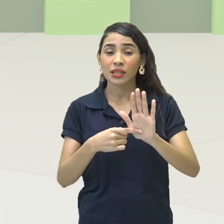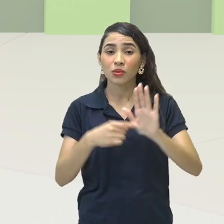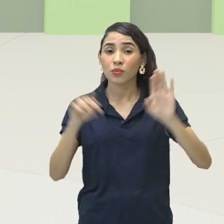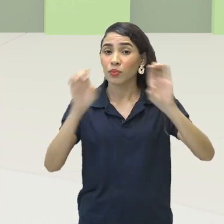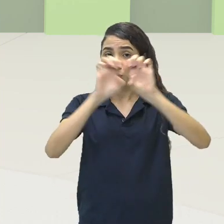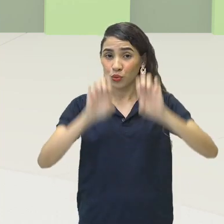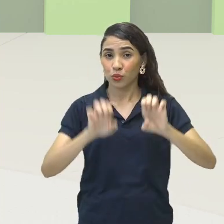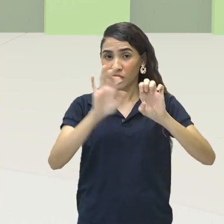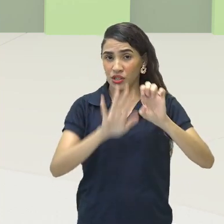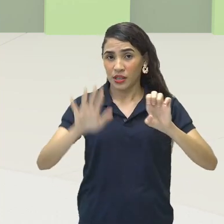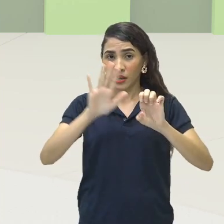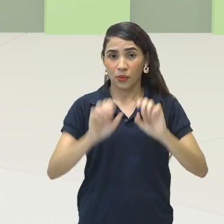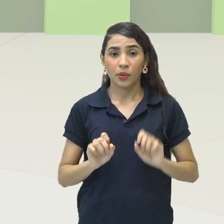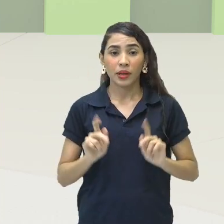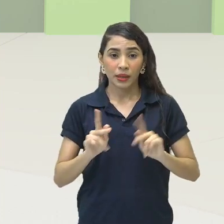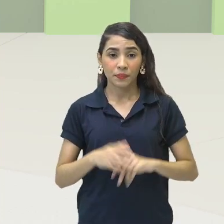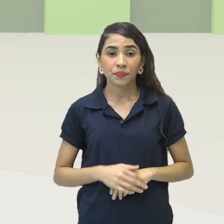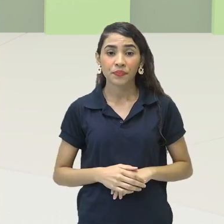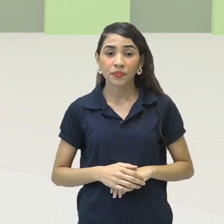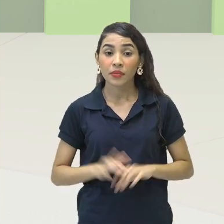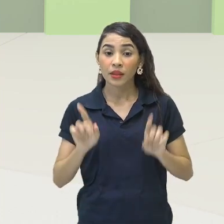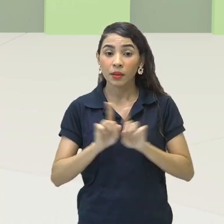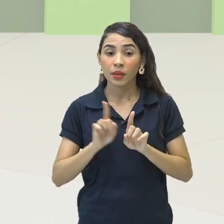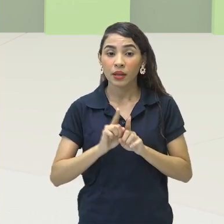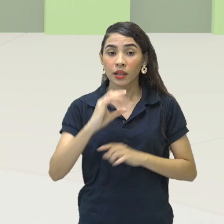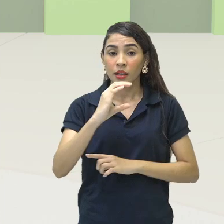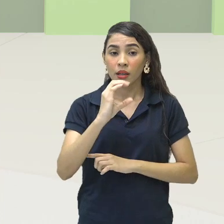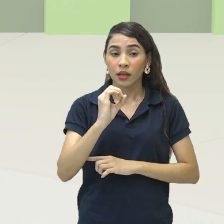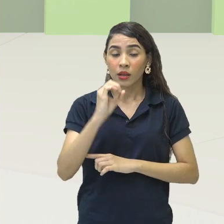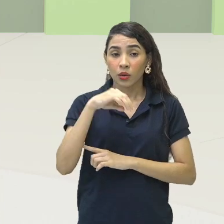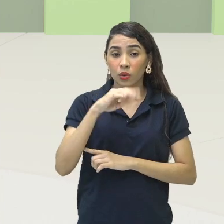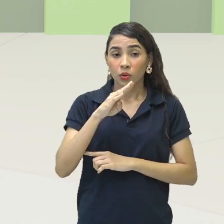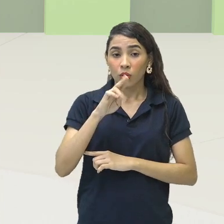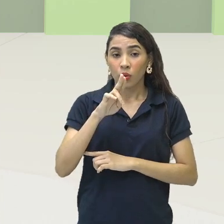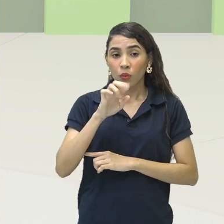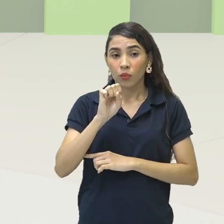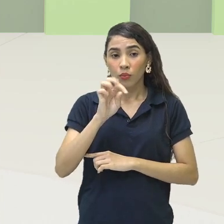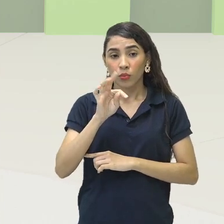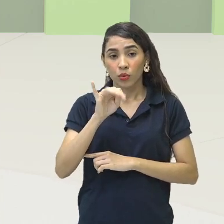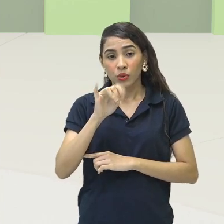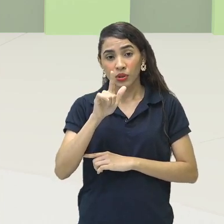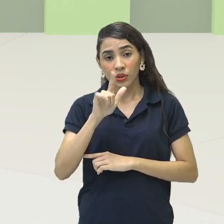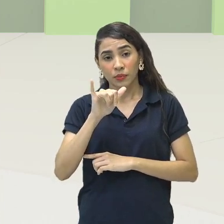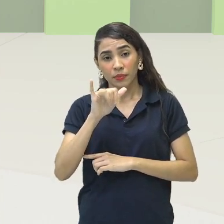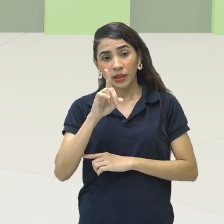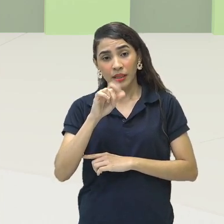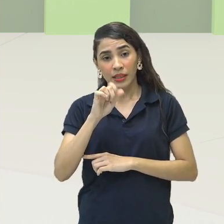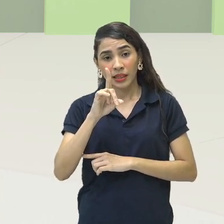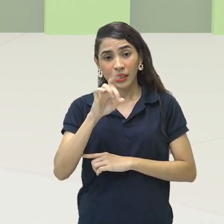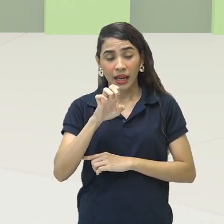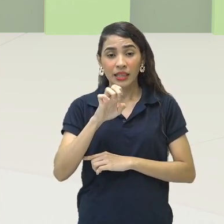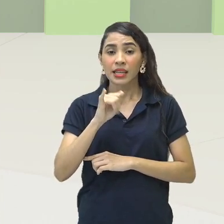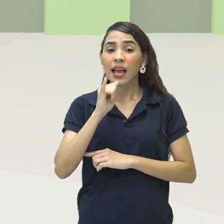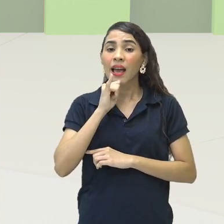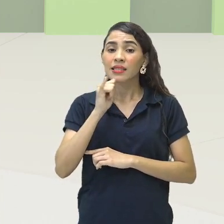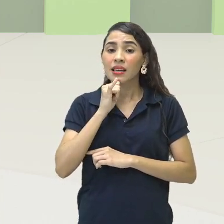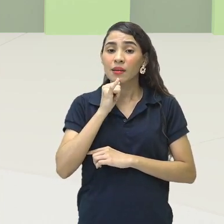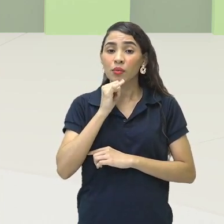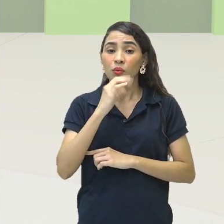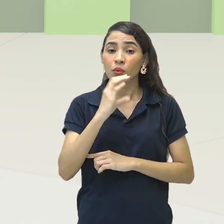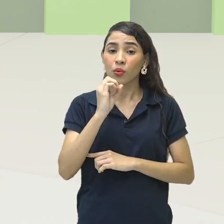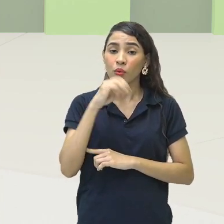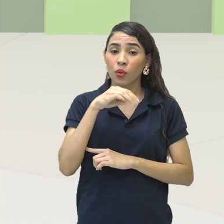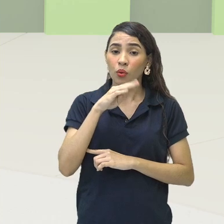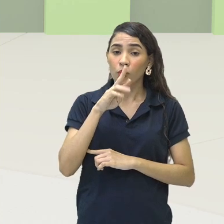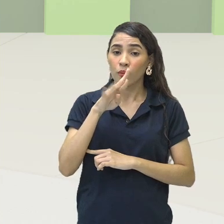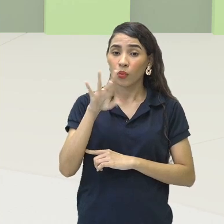você entender, tá? E na combustibilidade é a habilidade de entrar em combustão, né? Então pode-se dizer